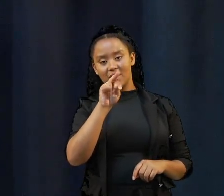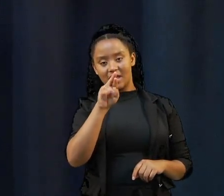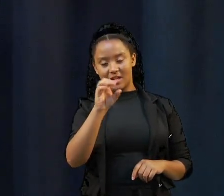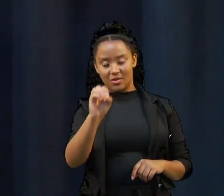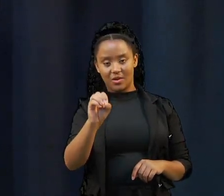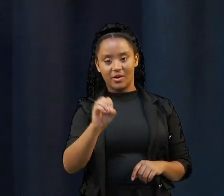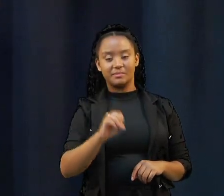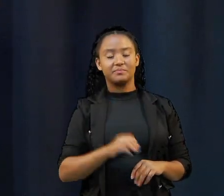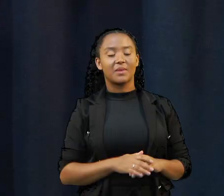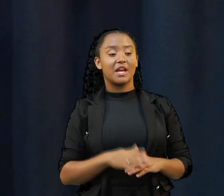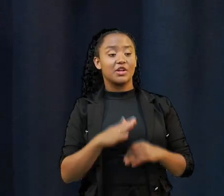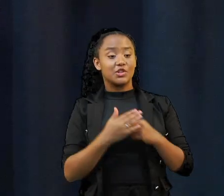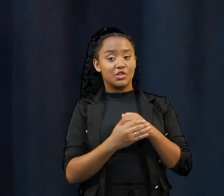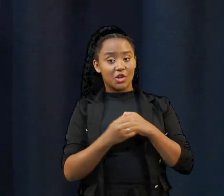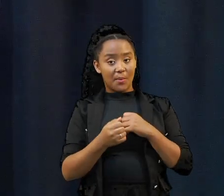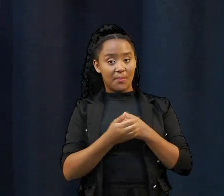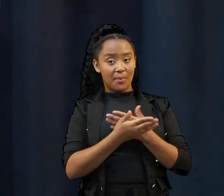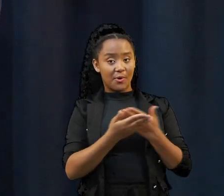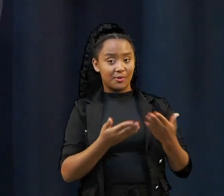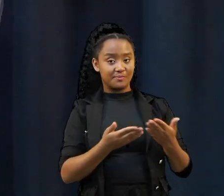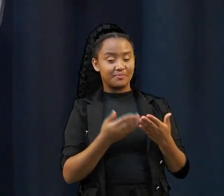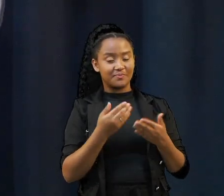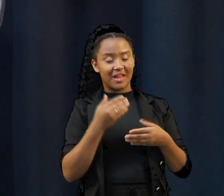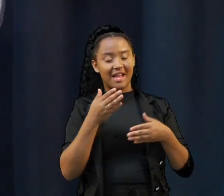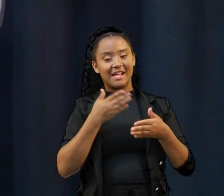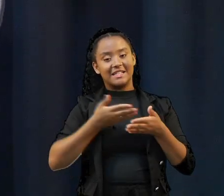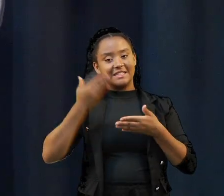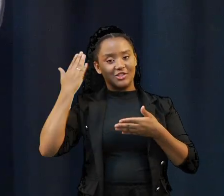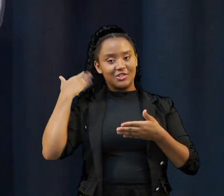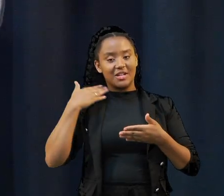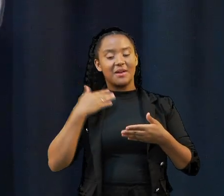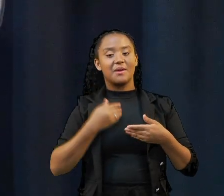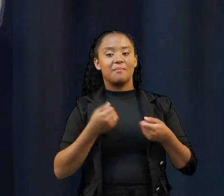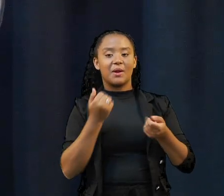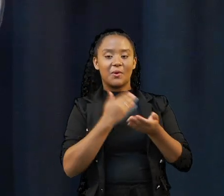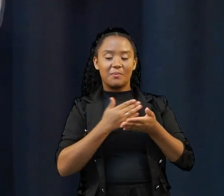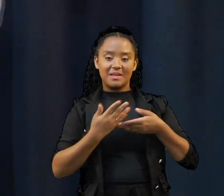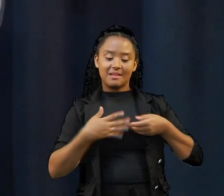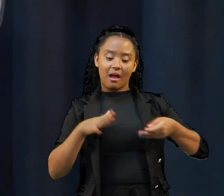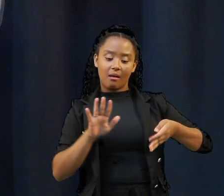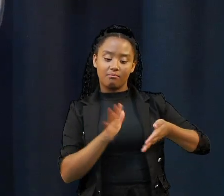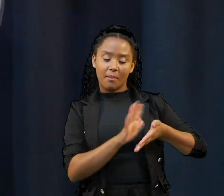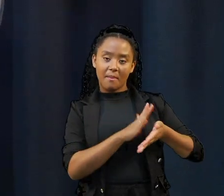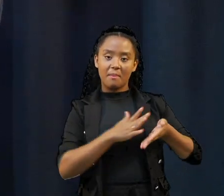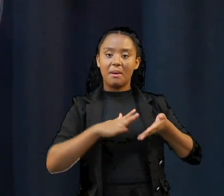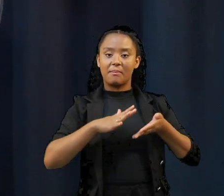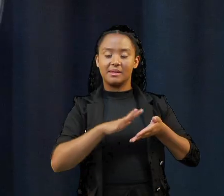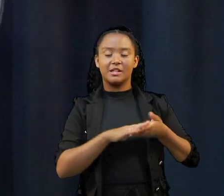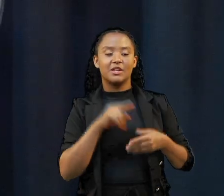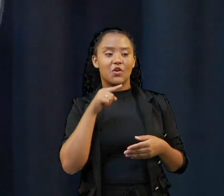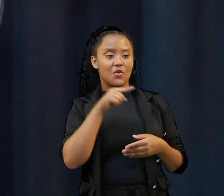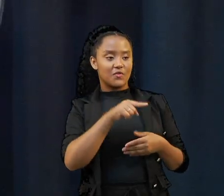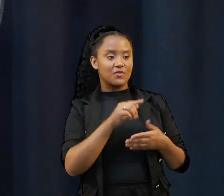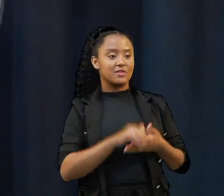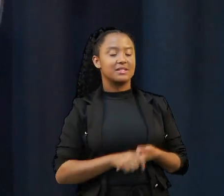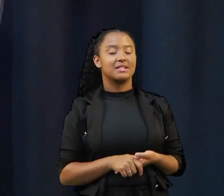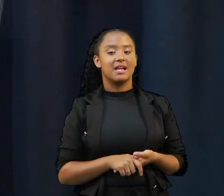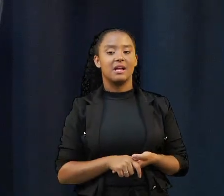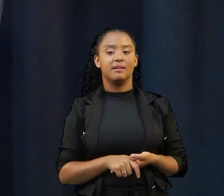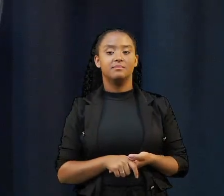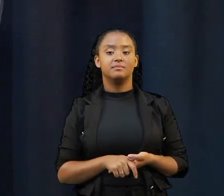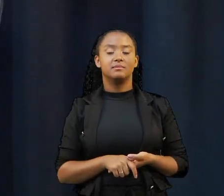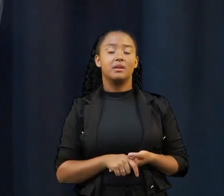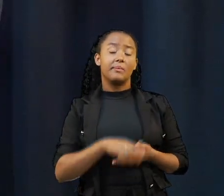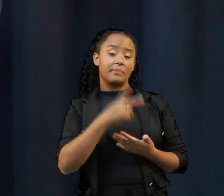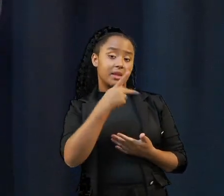anterior e agora a gente já está vendo a Brena com pandeiro. Você, então, se introduziu ou a partir,